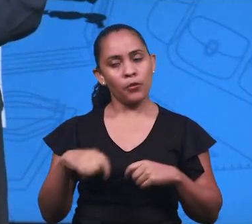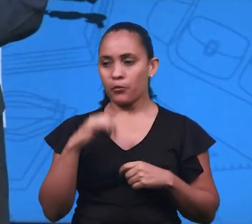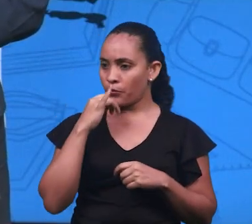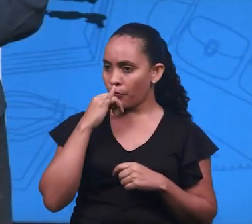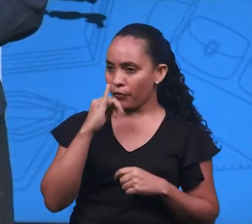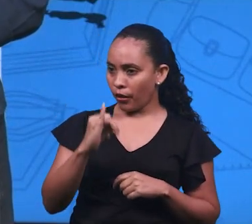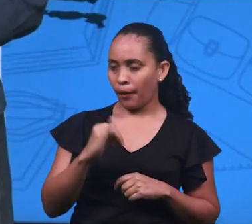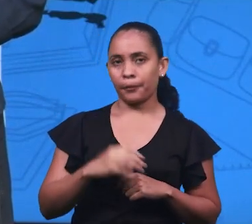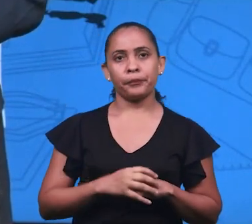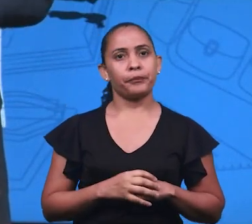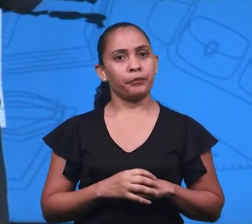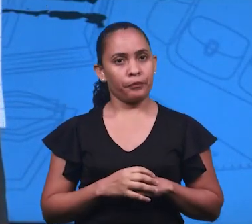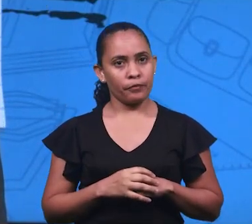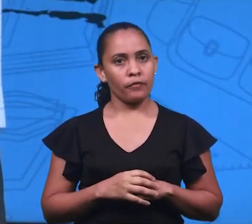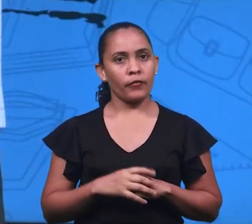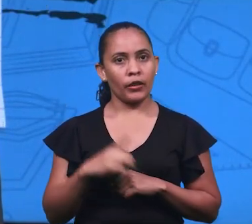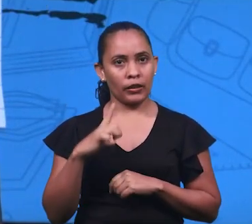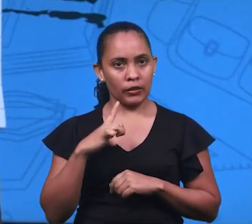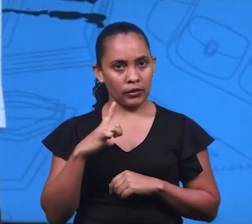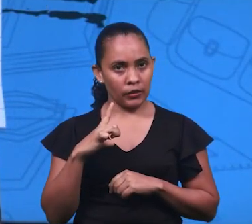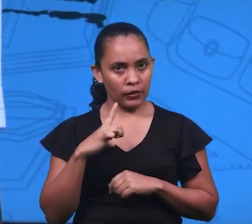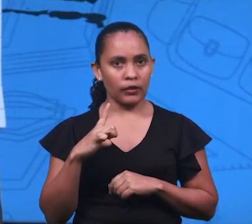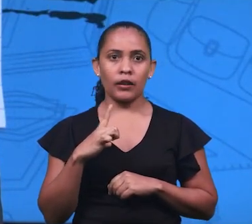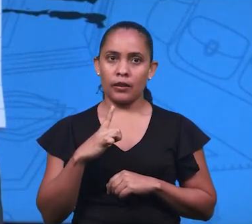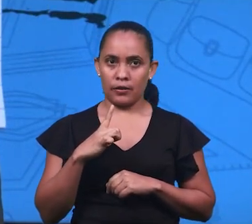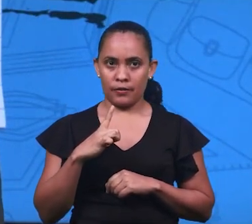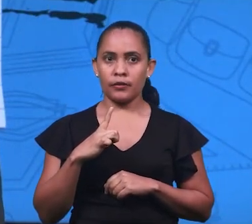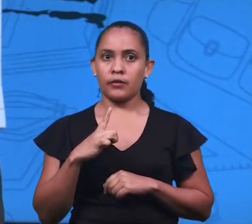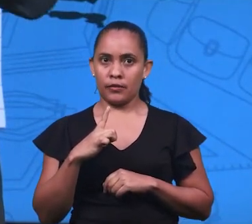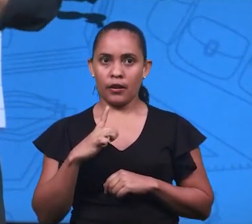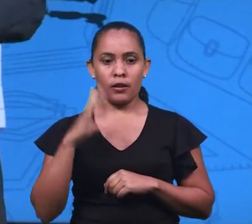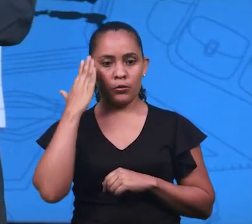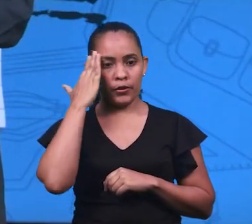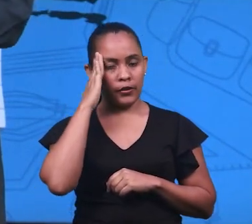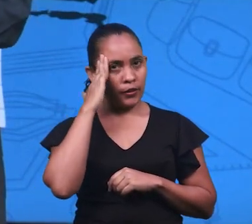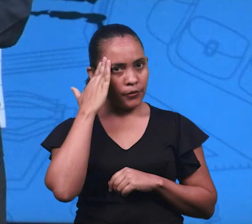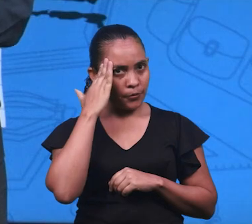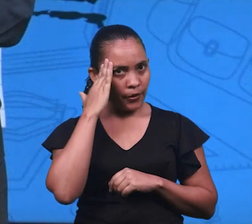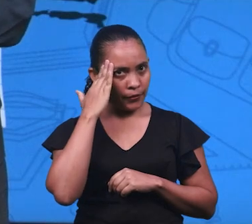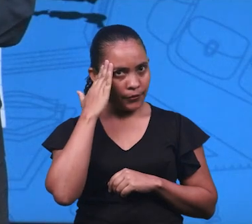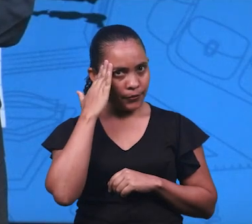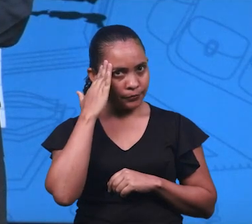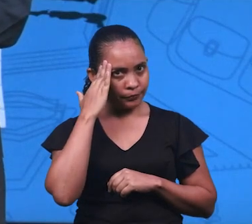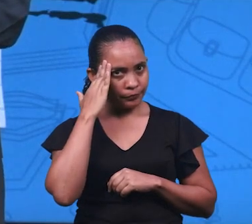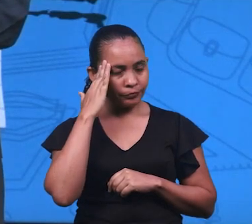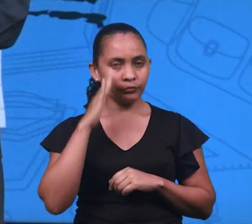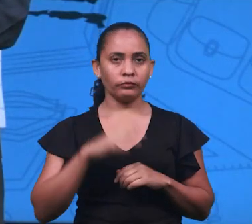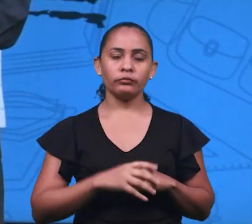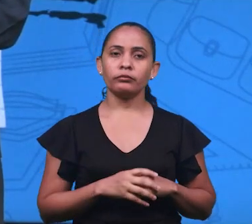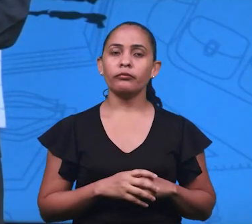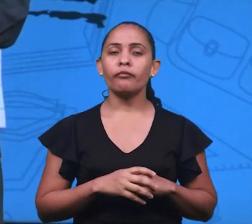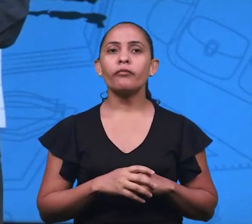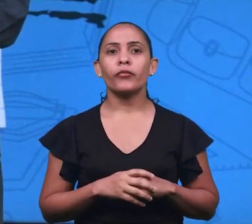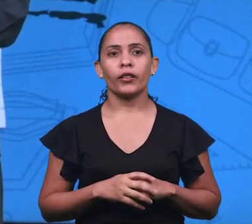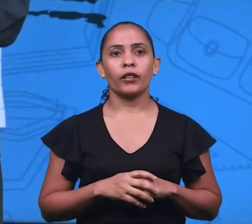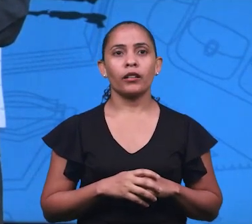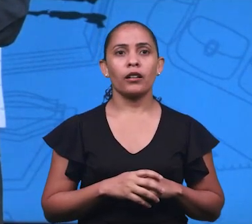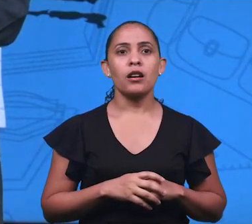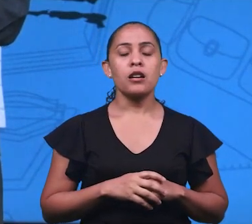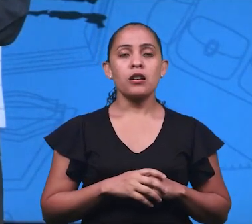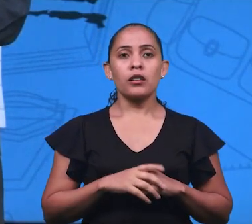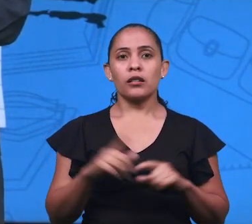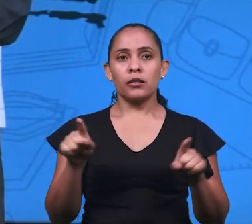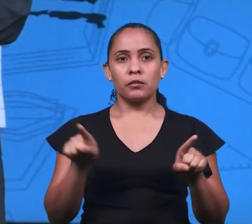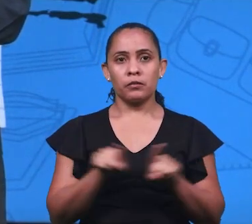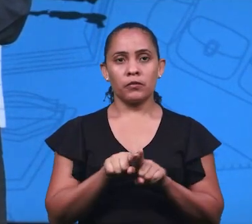falou. Argumentos que tinham que ter coesão e coerência. Isso. E depois finalizar com a proposta